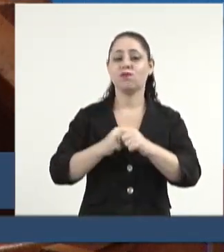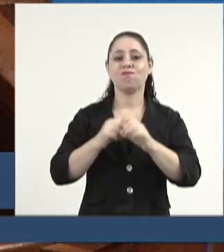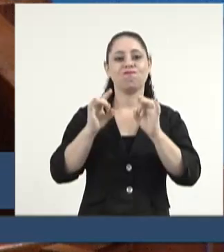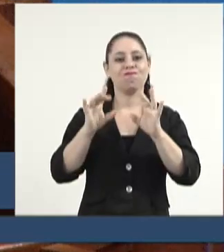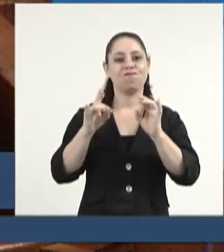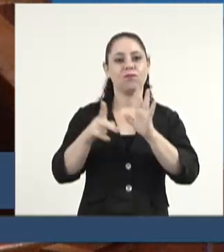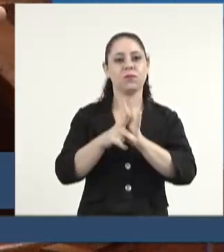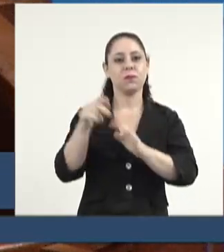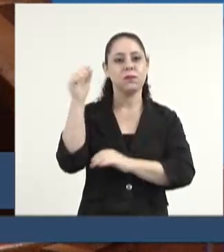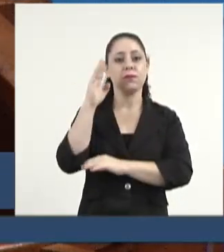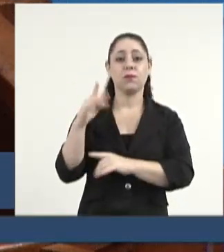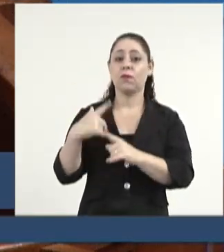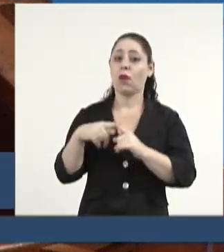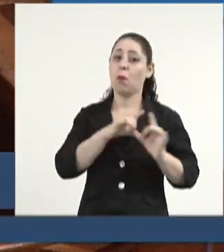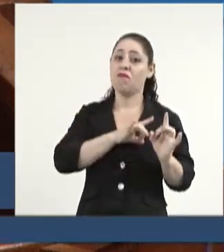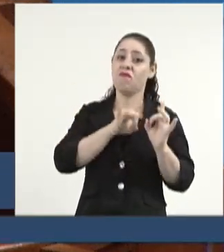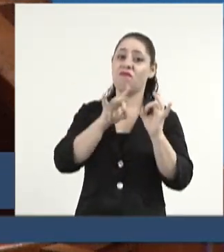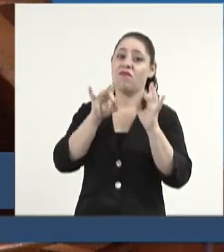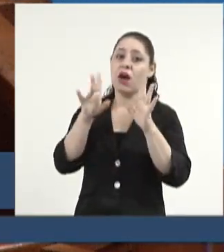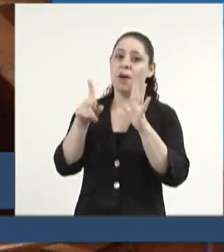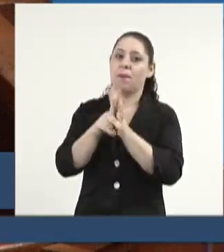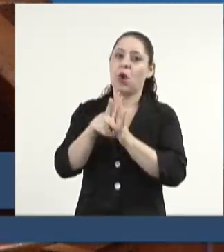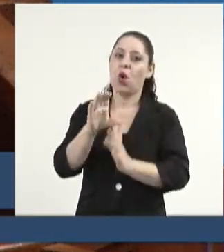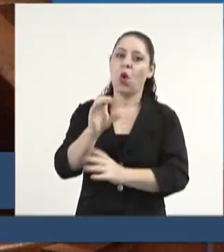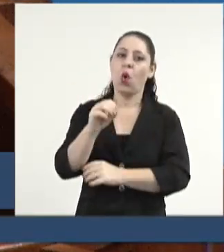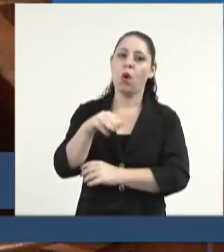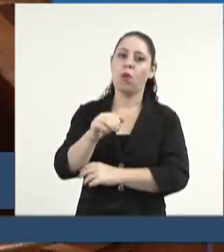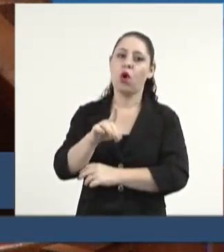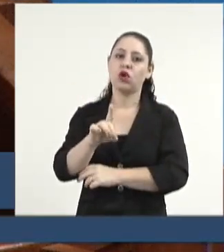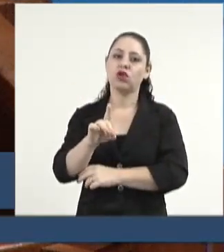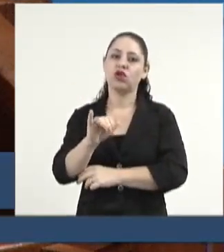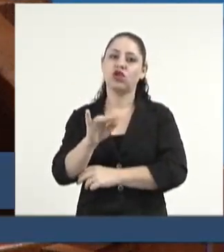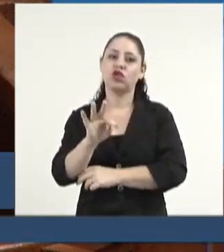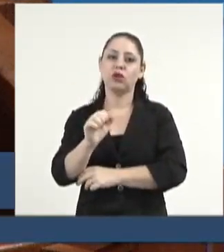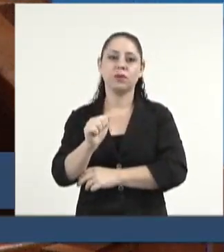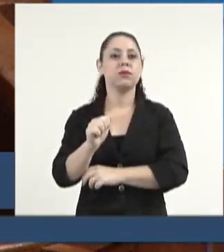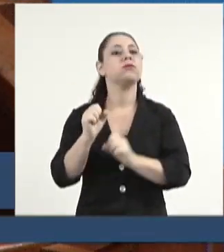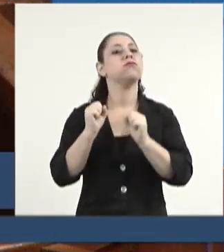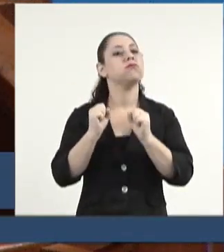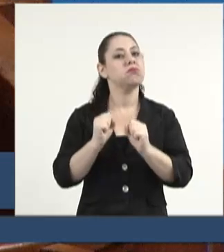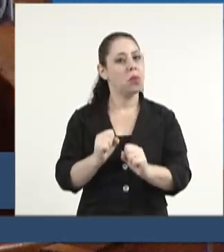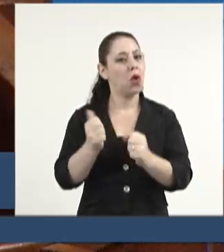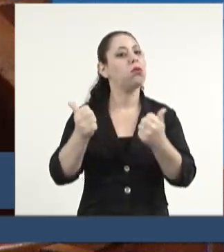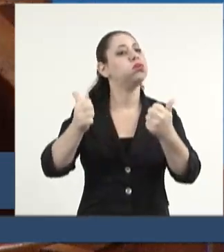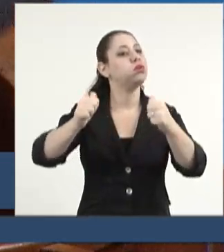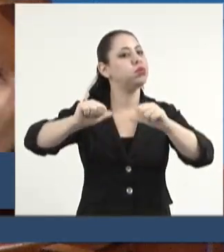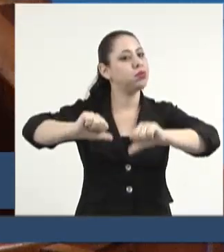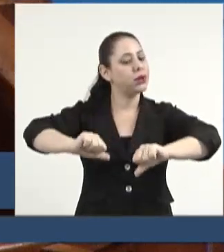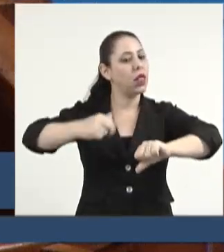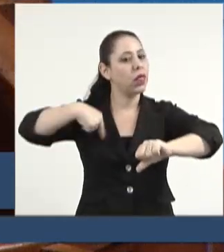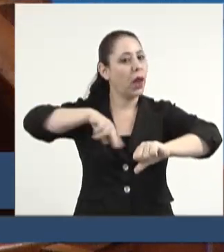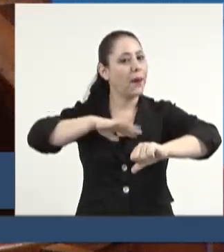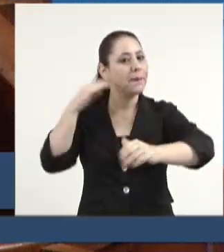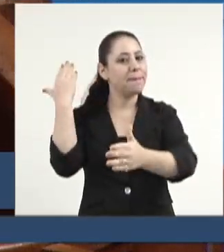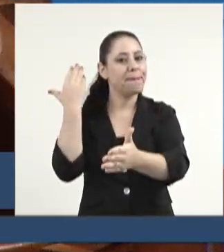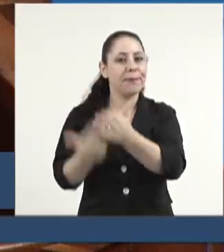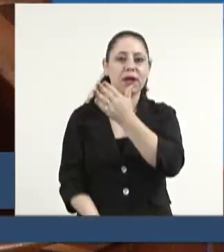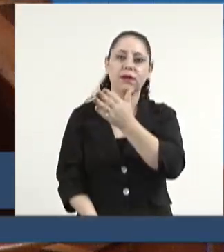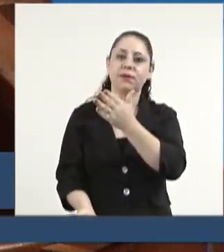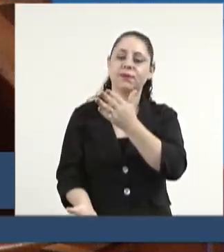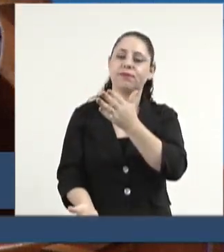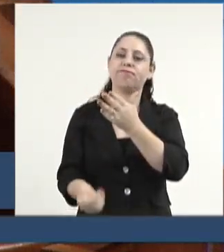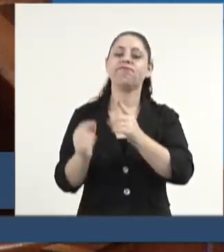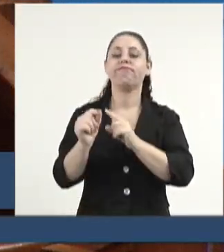Brasil, por conta da exportação das commodities. Então, se está ruim, pode ficar pior, e nós perdermos um grande